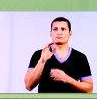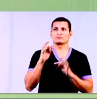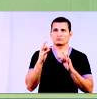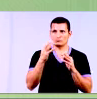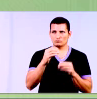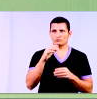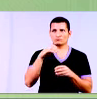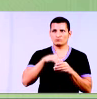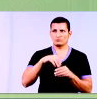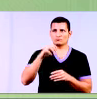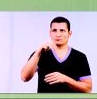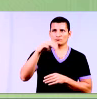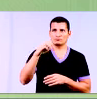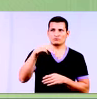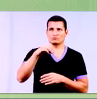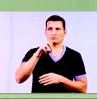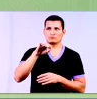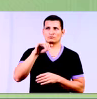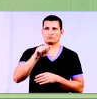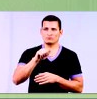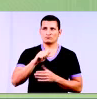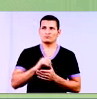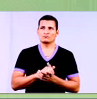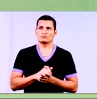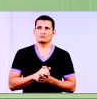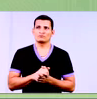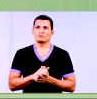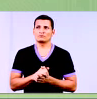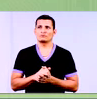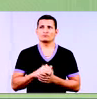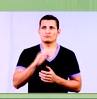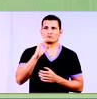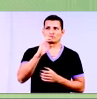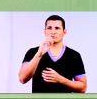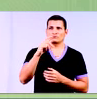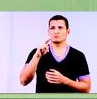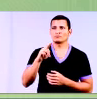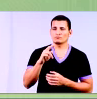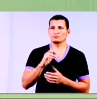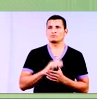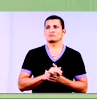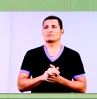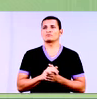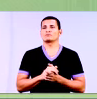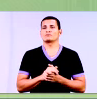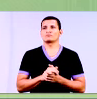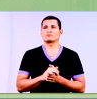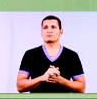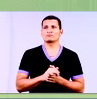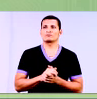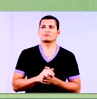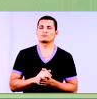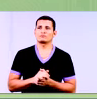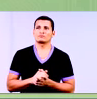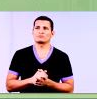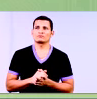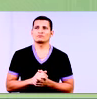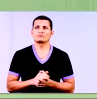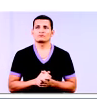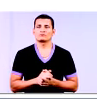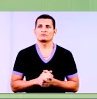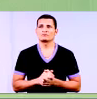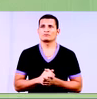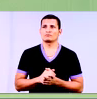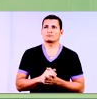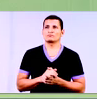carregado na memória para operar, e em contrapartida a CPU, o resultado sai aqui nos dispositivos de entrada e saída. Esse é o modelo